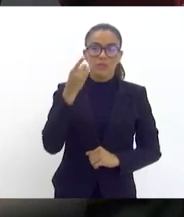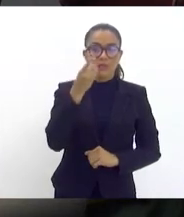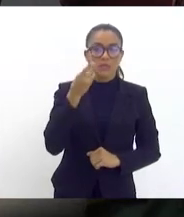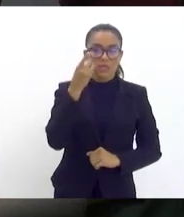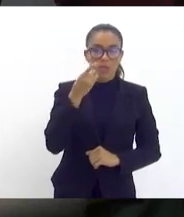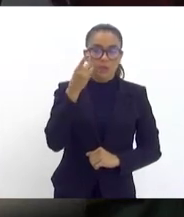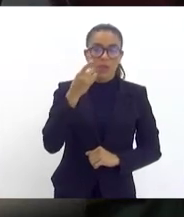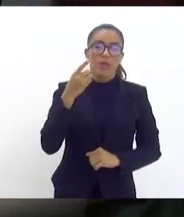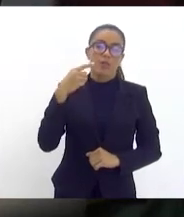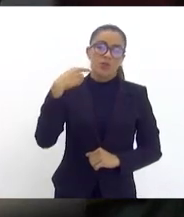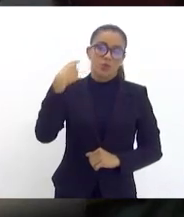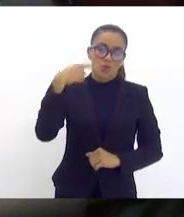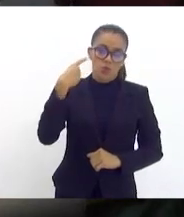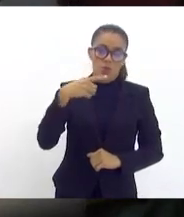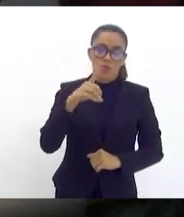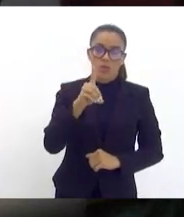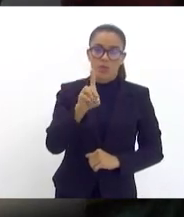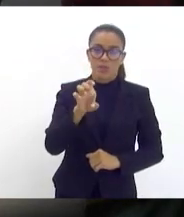doutor Deodalto.